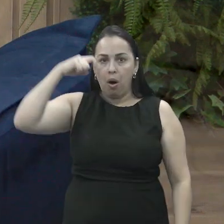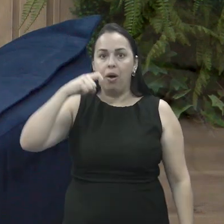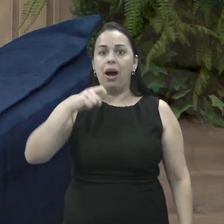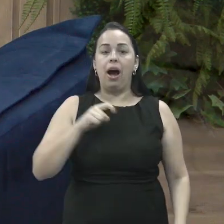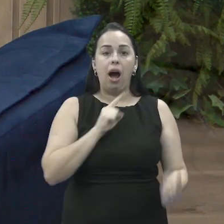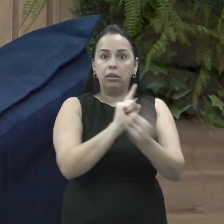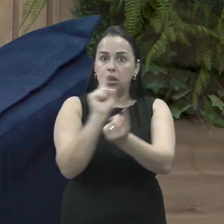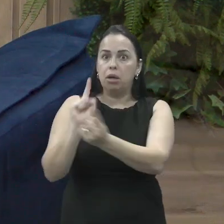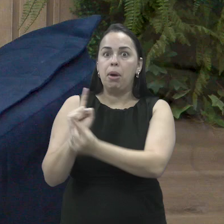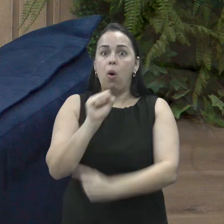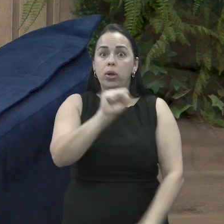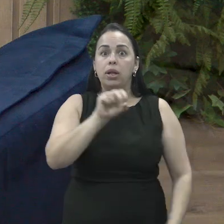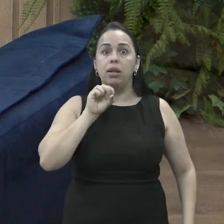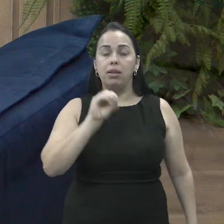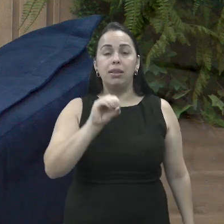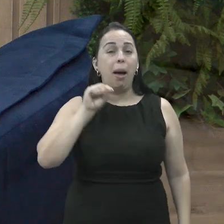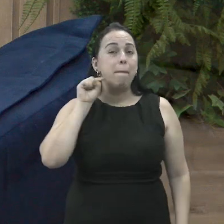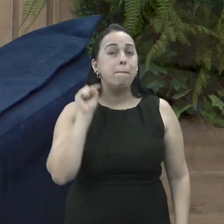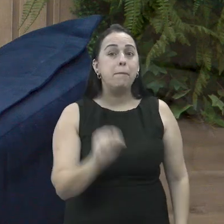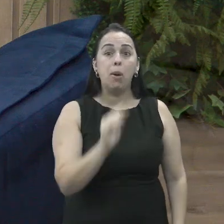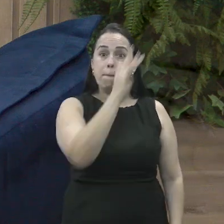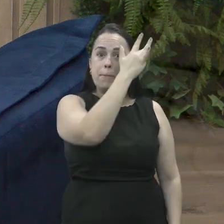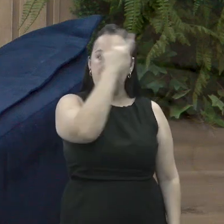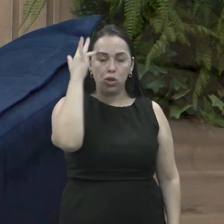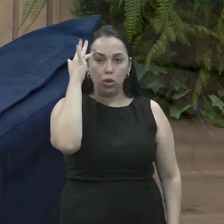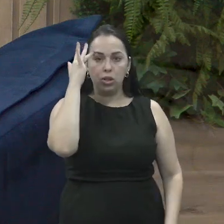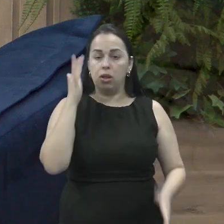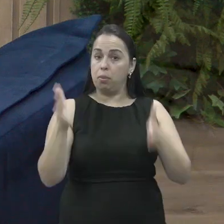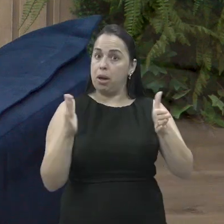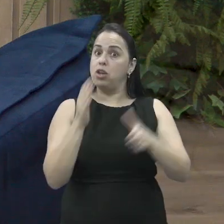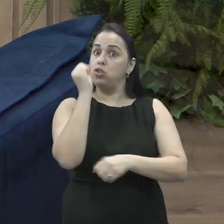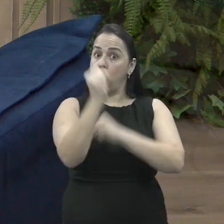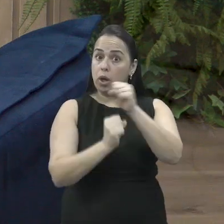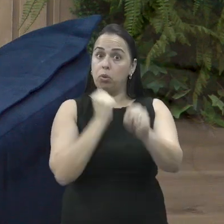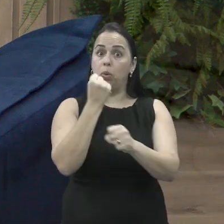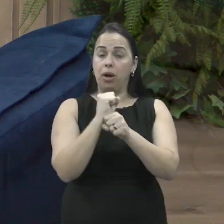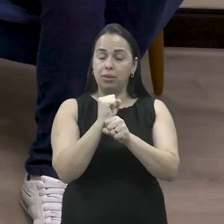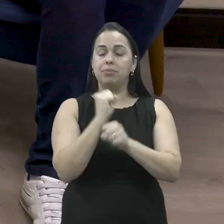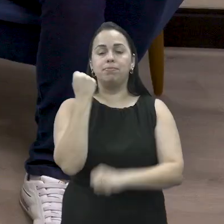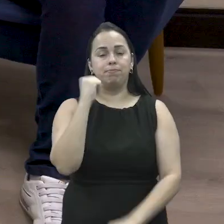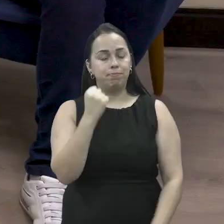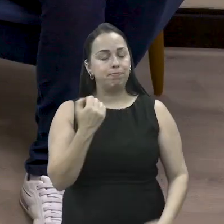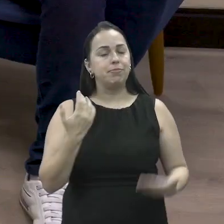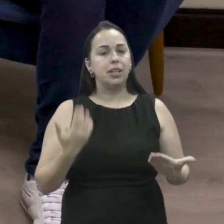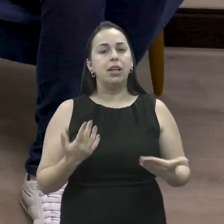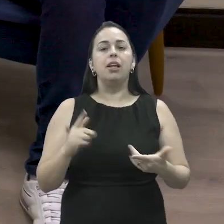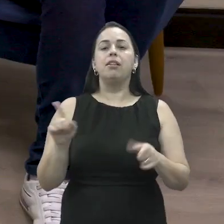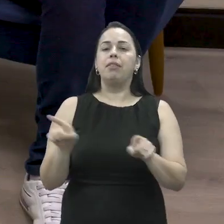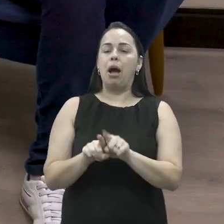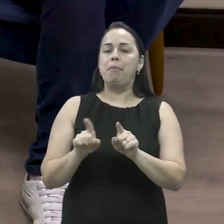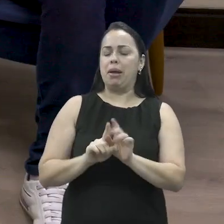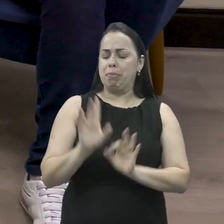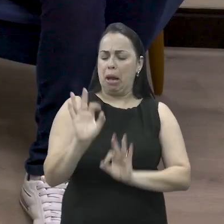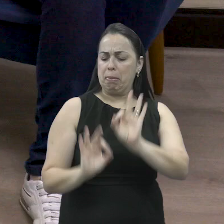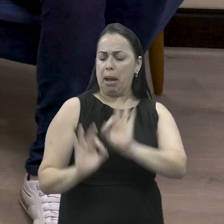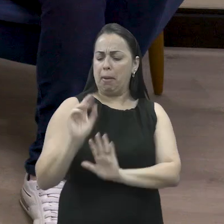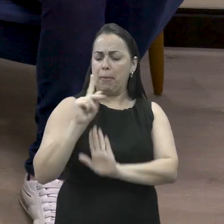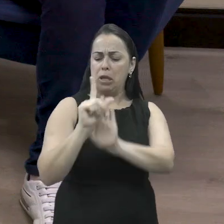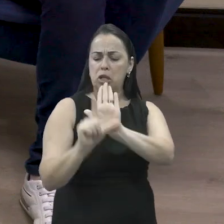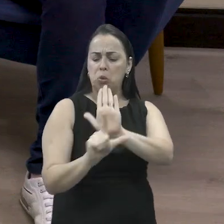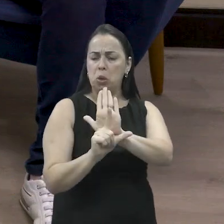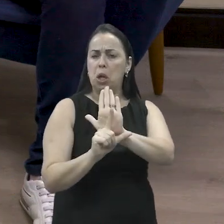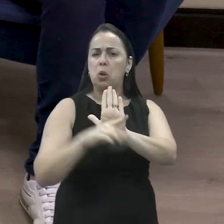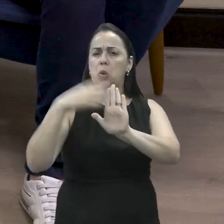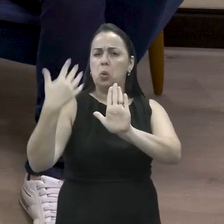de 80 mil pessoas direto ou indiretamente durante esses 8 anos, Fomos recordista